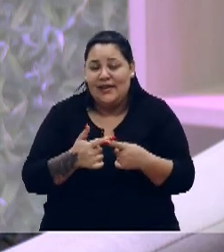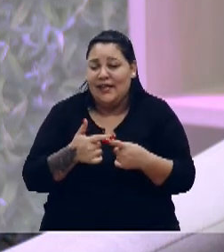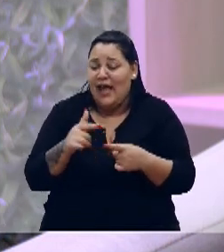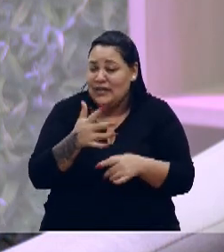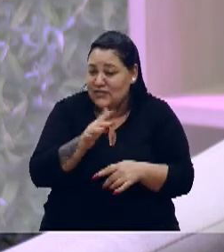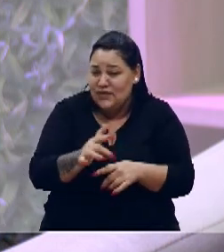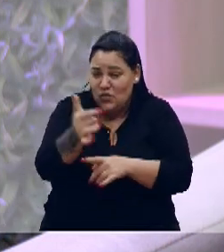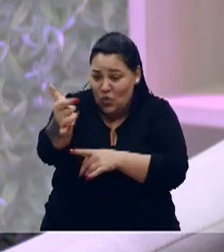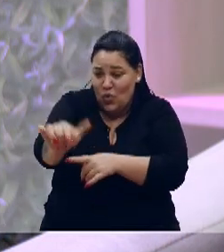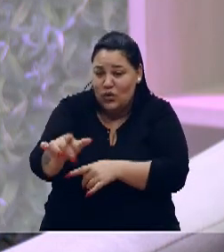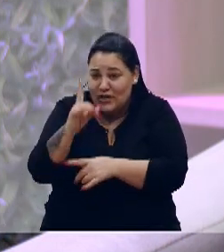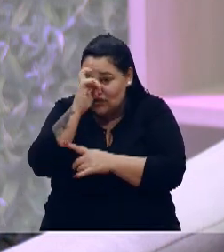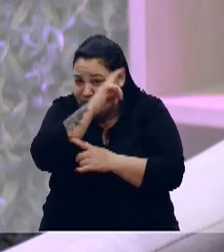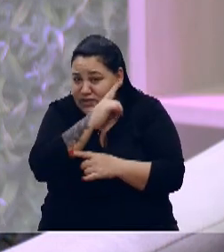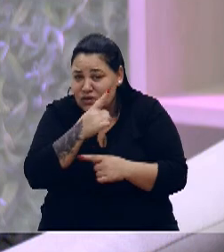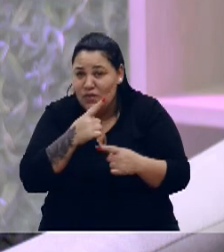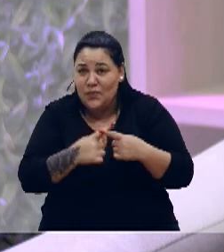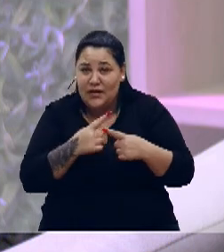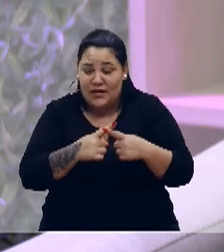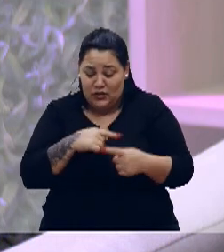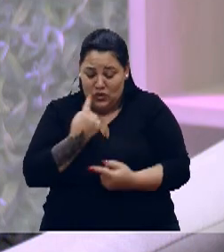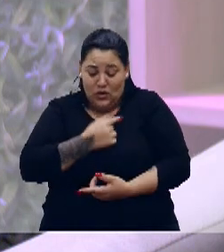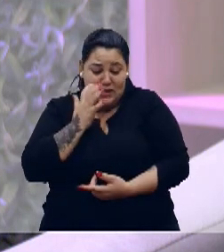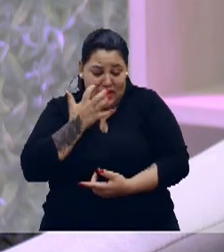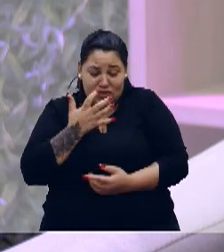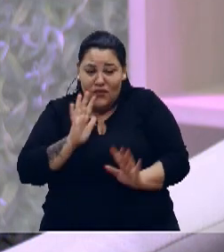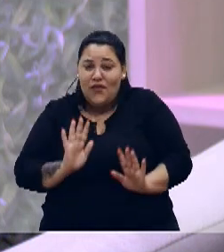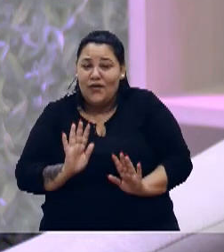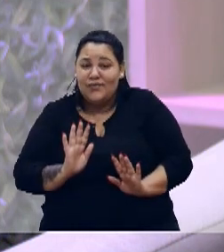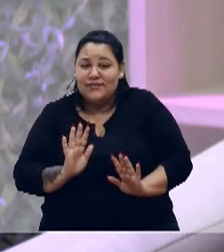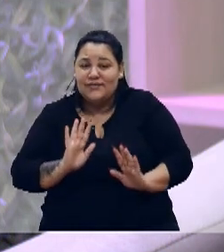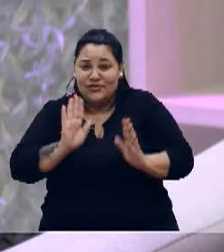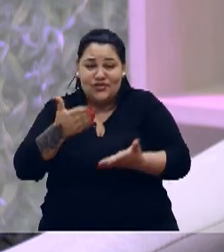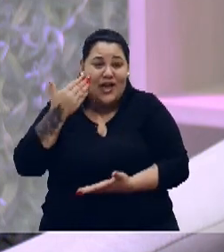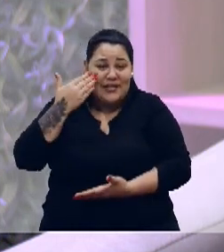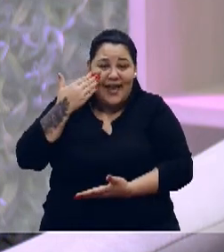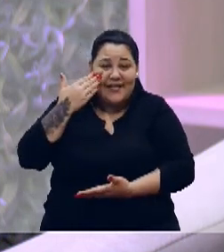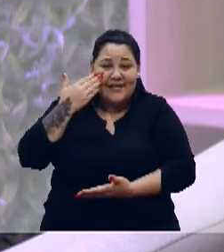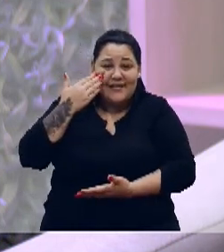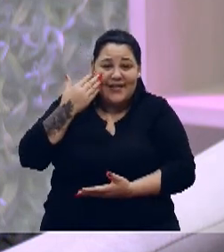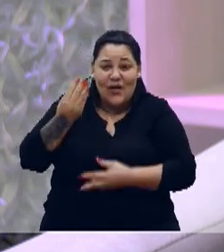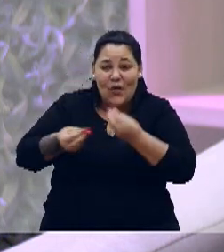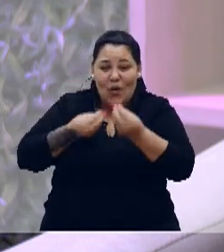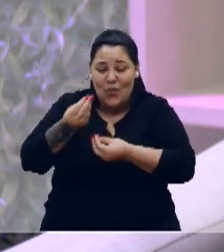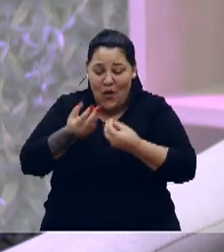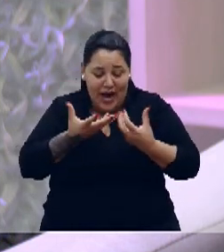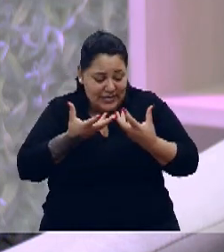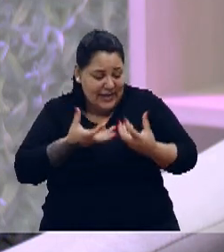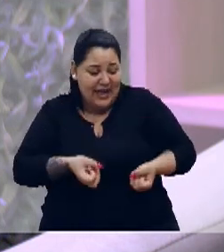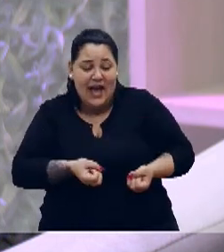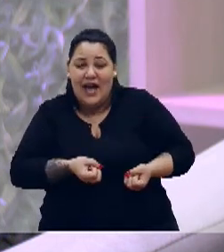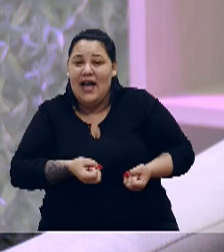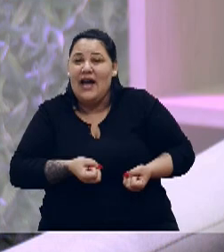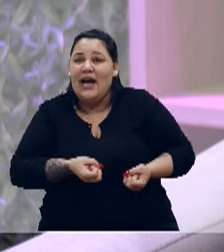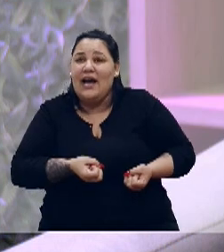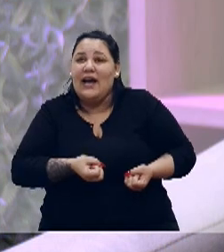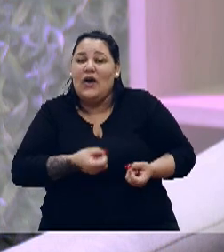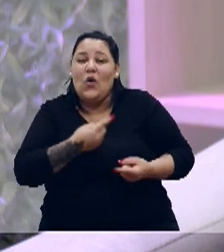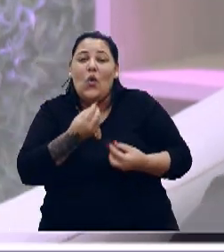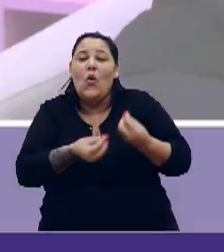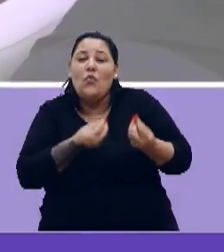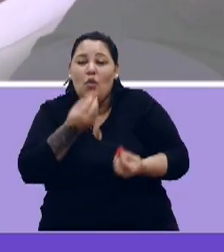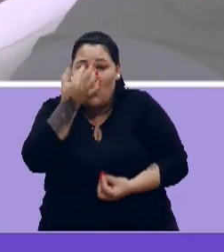lidar, que com a nossa a gente está resolvida. A gente sabe como aceitar, como assimilar, mas às